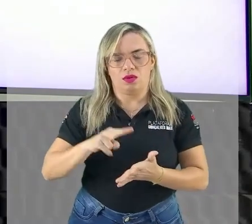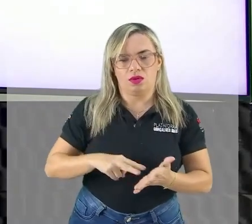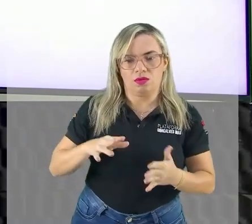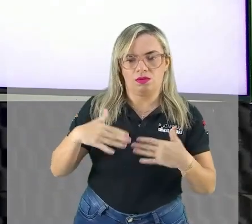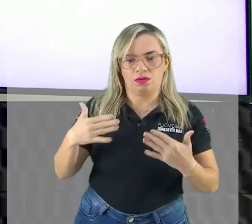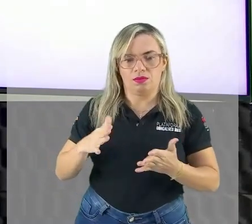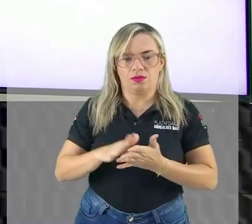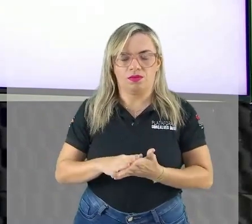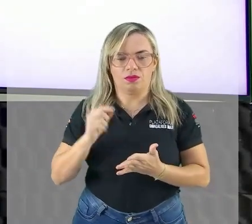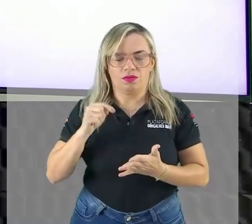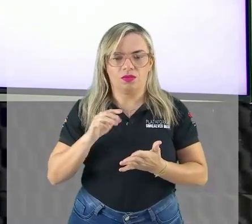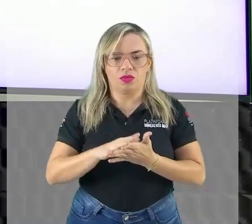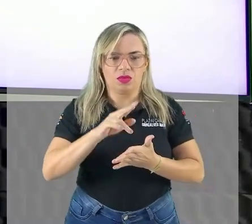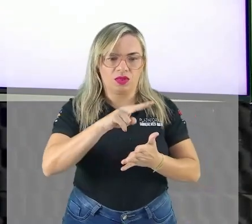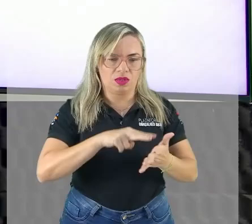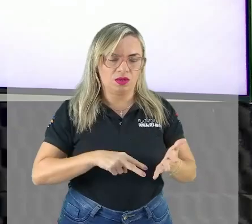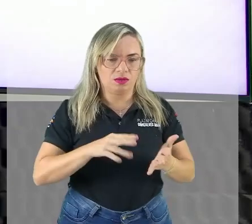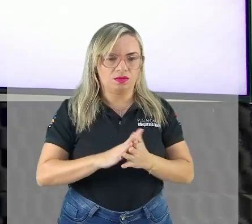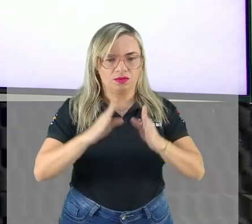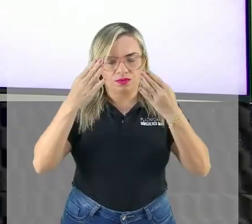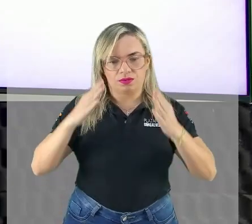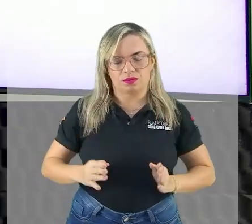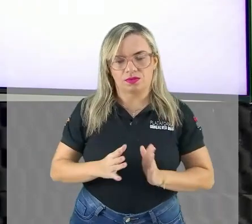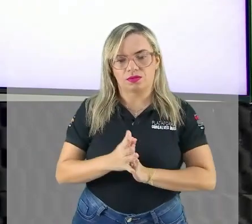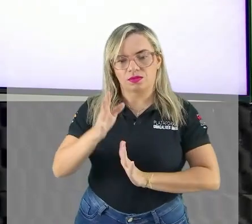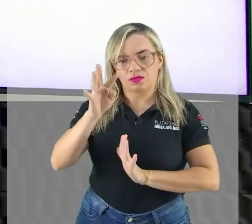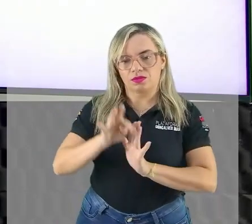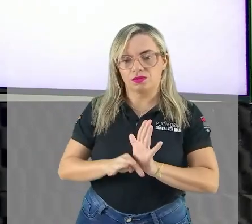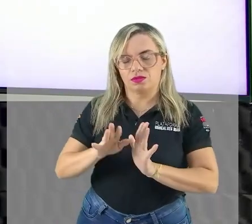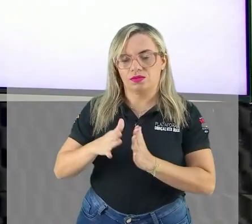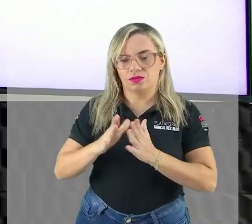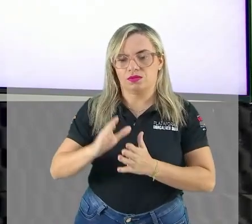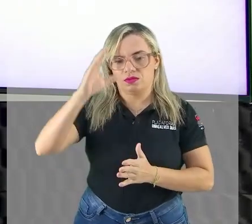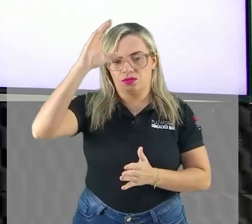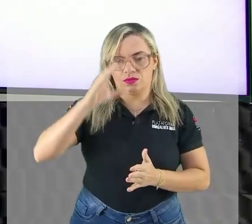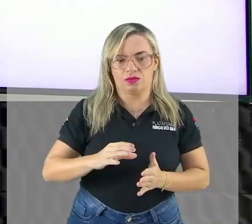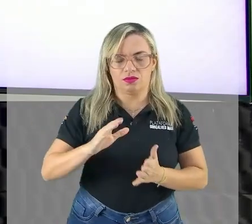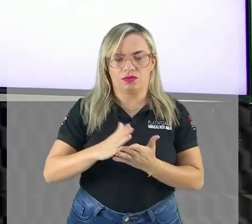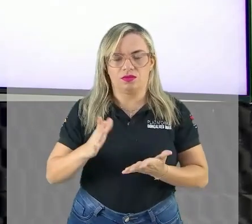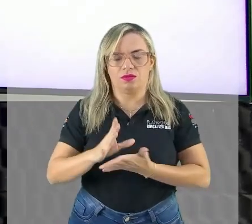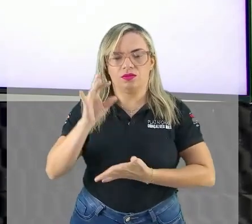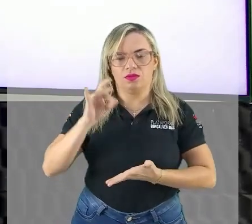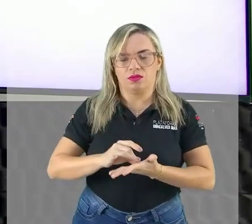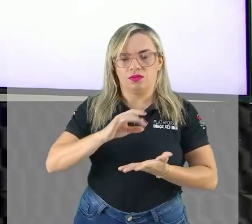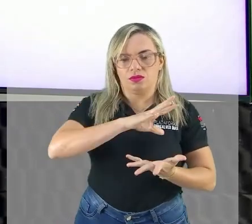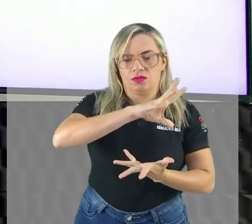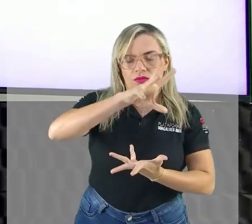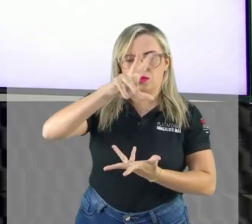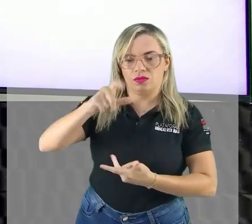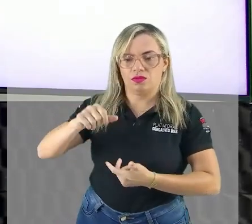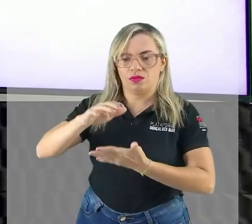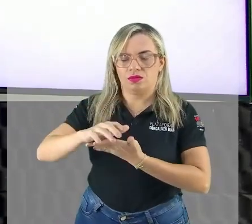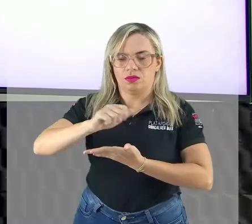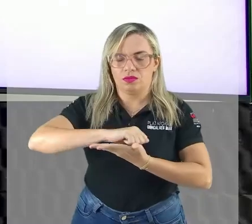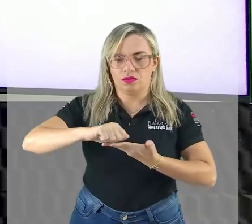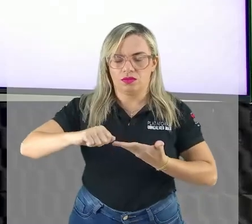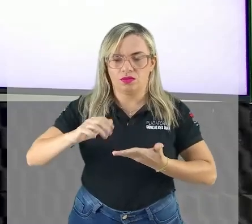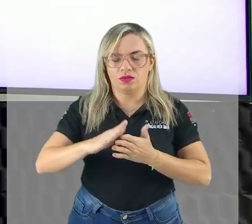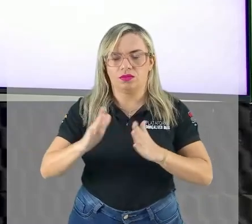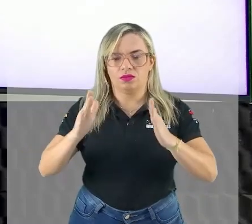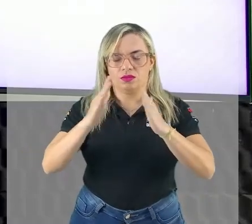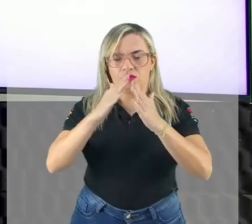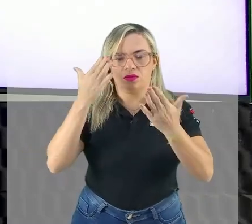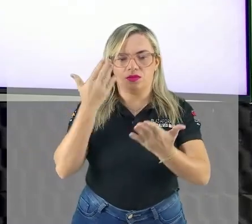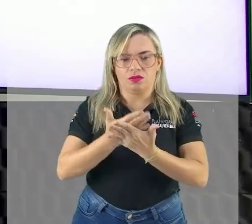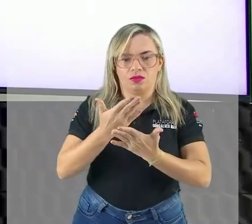letramento. Para a leitura e análise do texto, para que o cidadão entre efetivamente no mundo da escrita, a escola